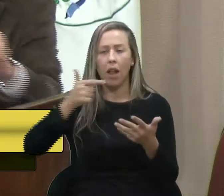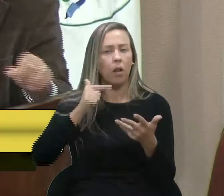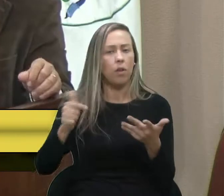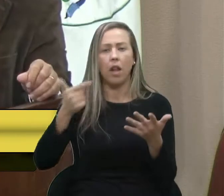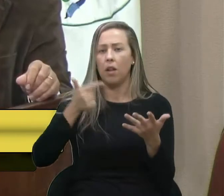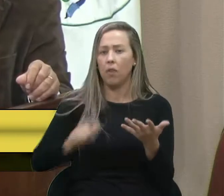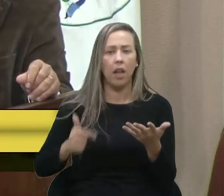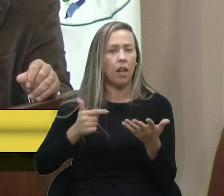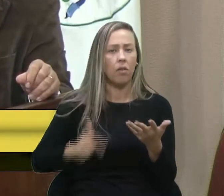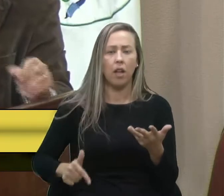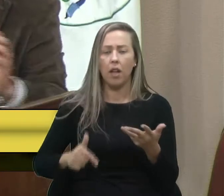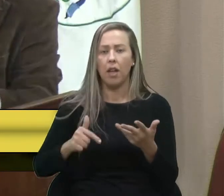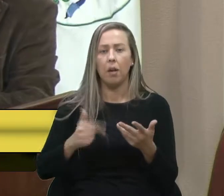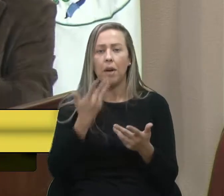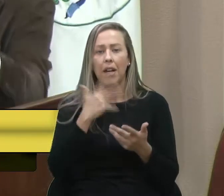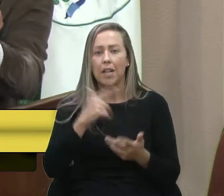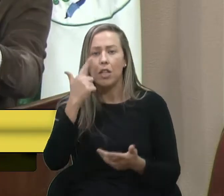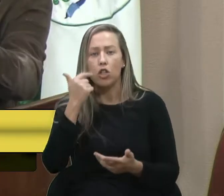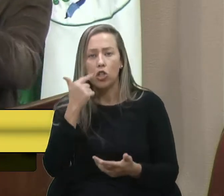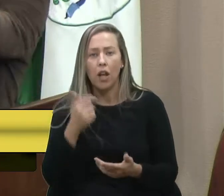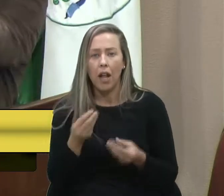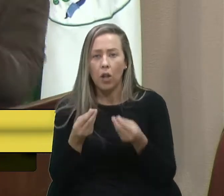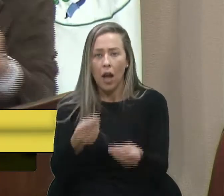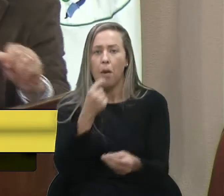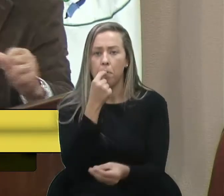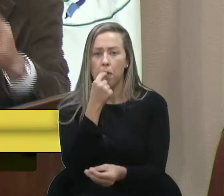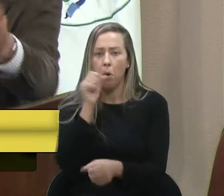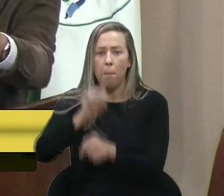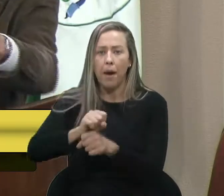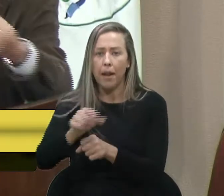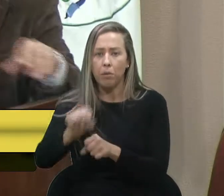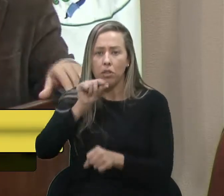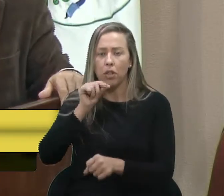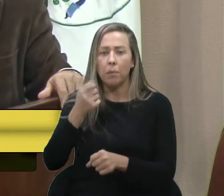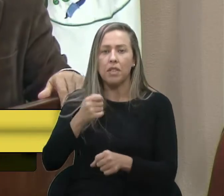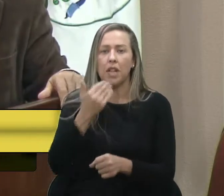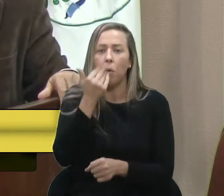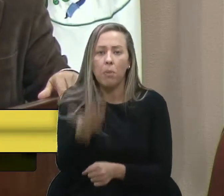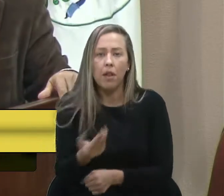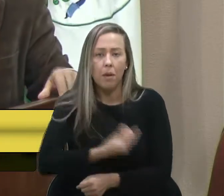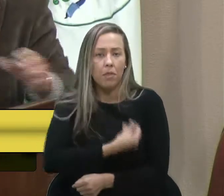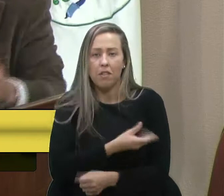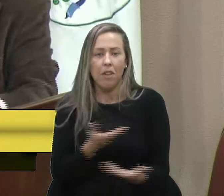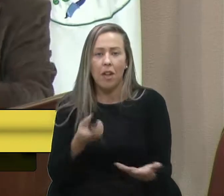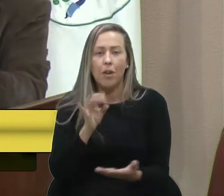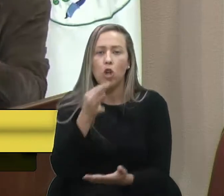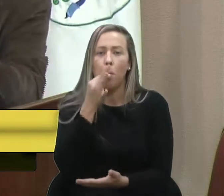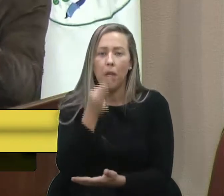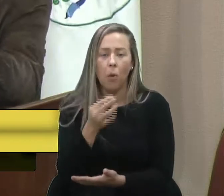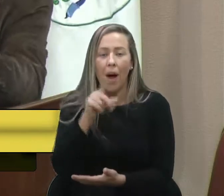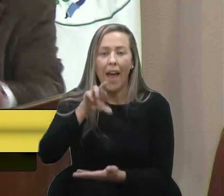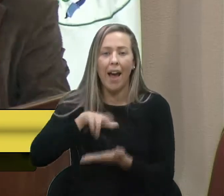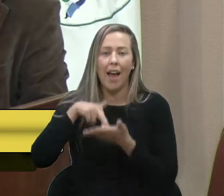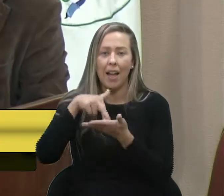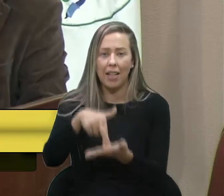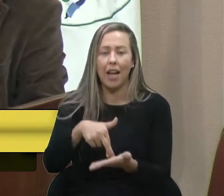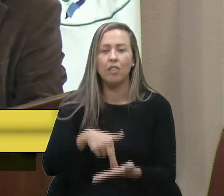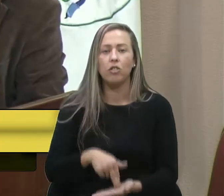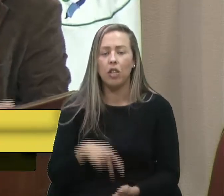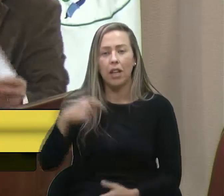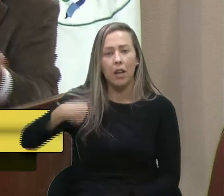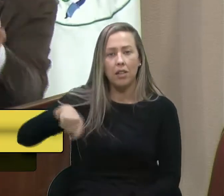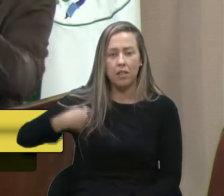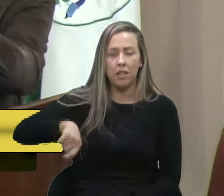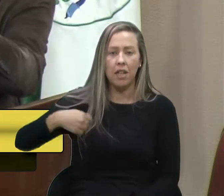uma criança quando chora. Quando chora, tu dá o bico, mas depois tem que ir o leite, tem que ir a comida. Então é a realidade, não